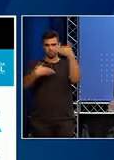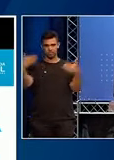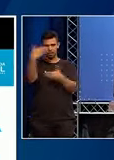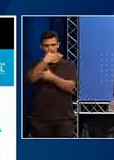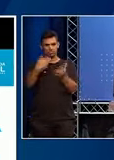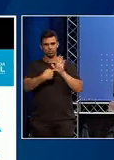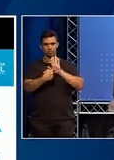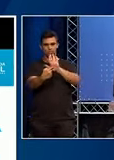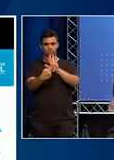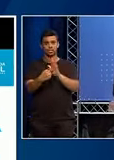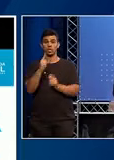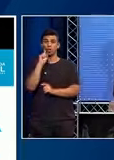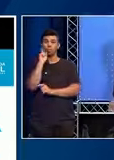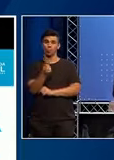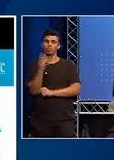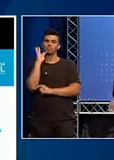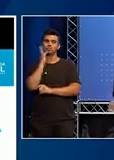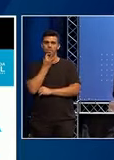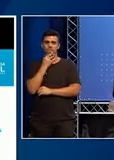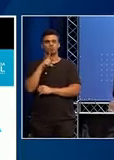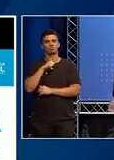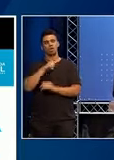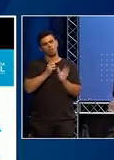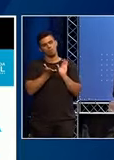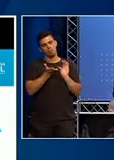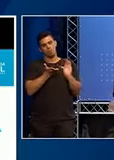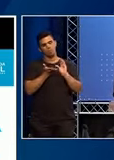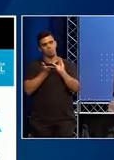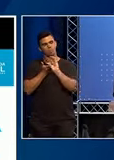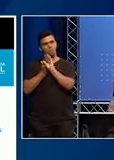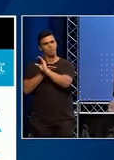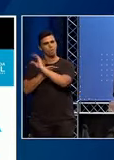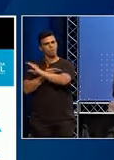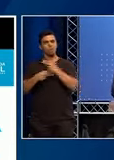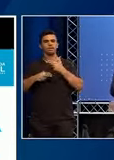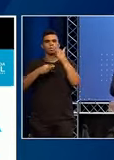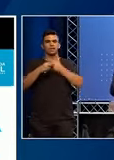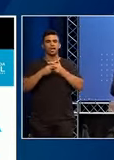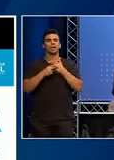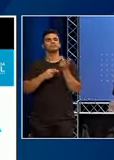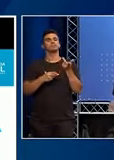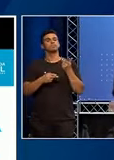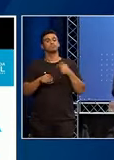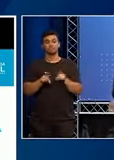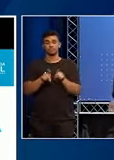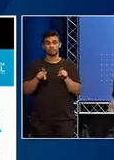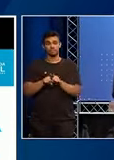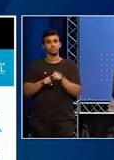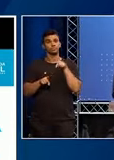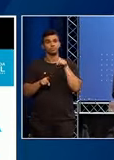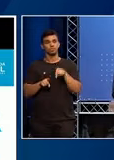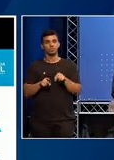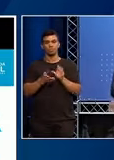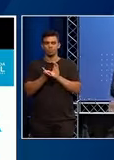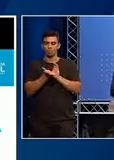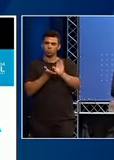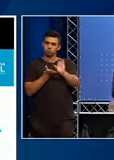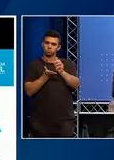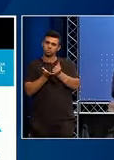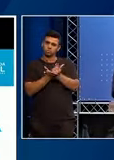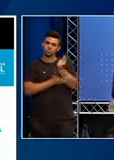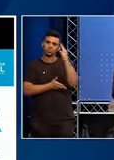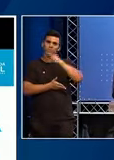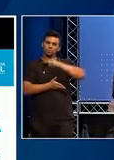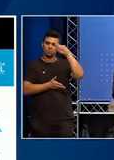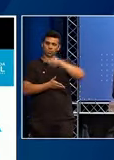trilhão foram distribuídos pela Caixa Econômica Federal, além do auxílio emergencial.